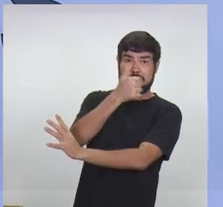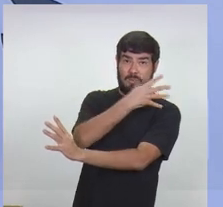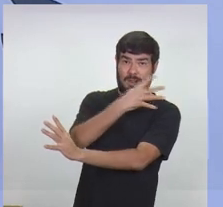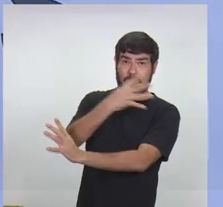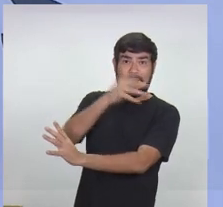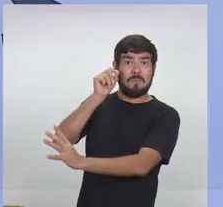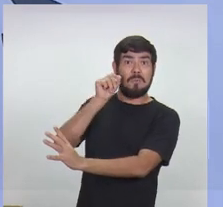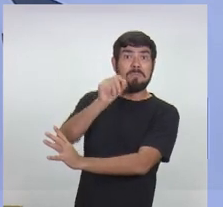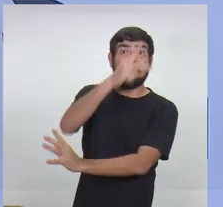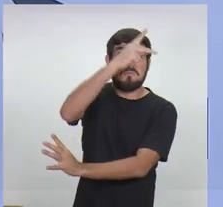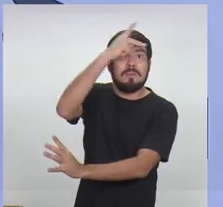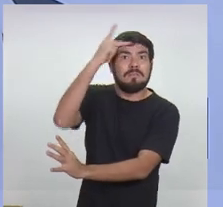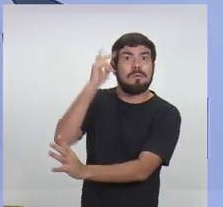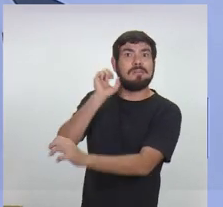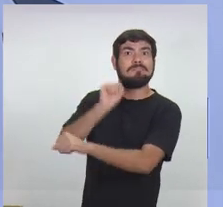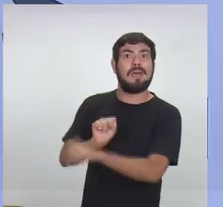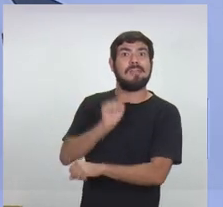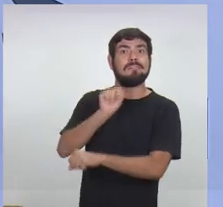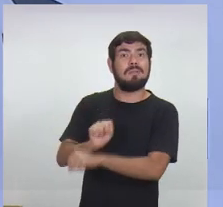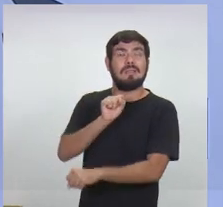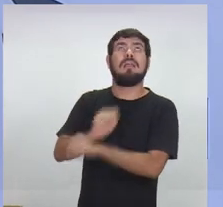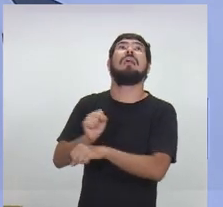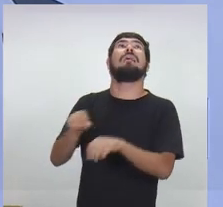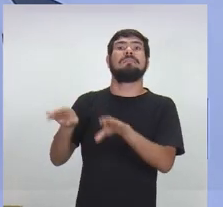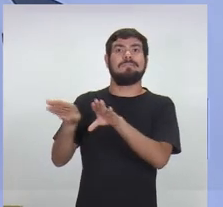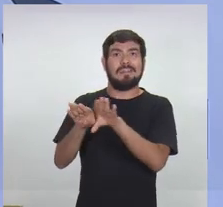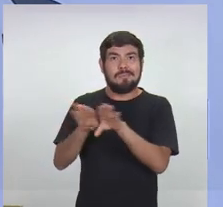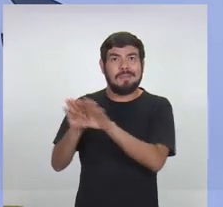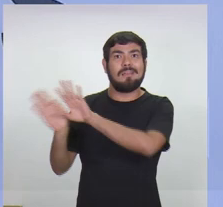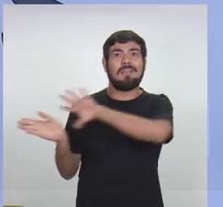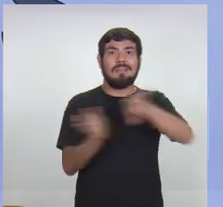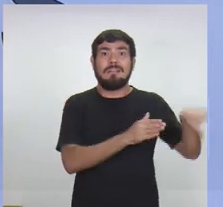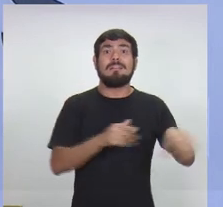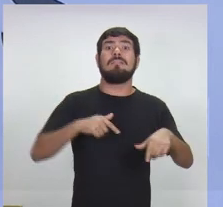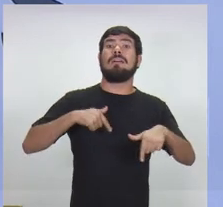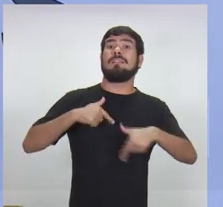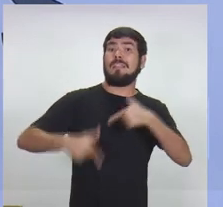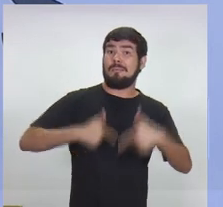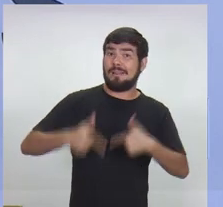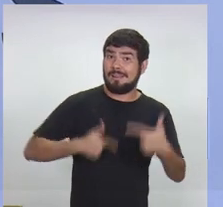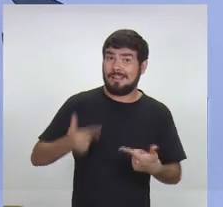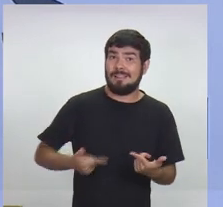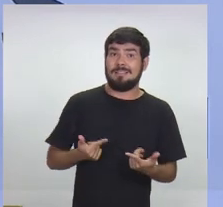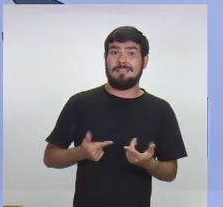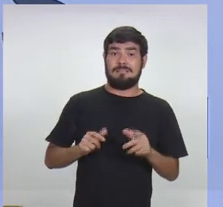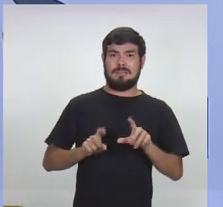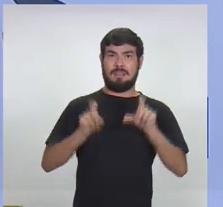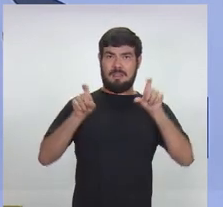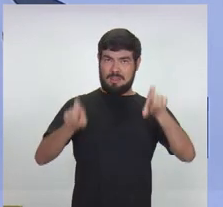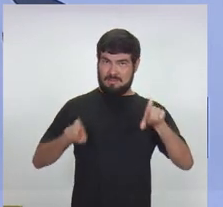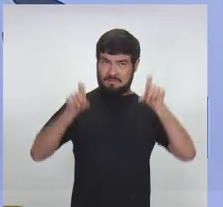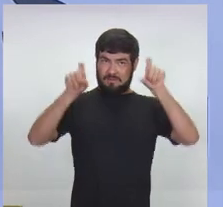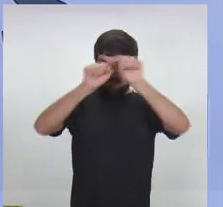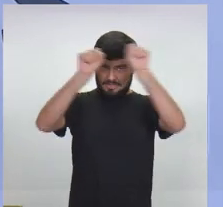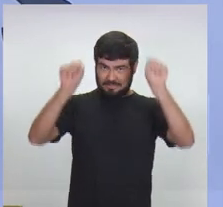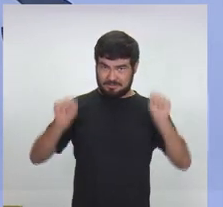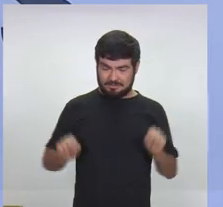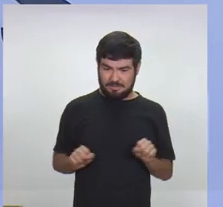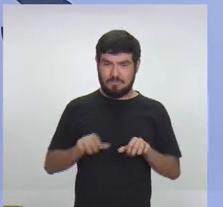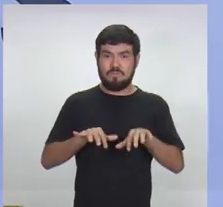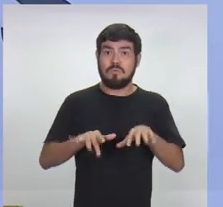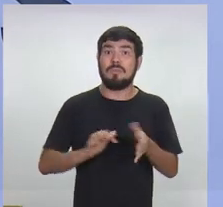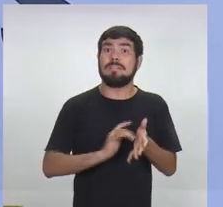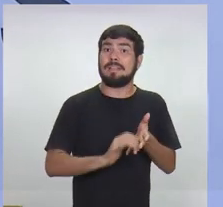mil pacientes para ela isso nós vamos trabalhar na informatização da secretaria de estado de